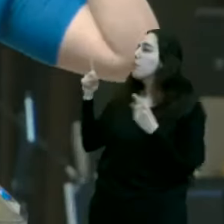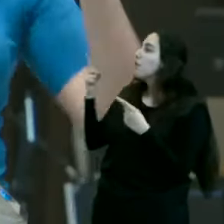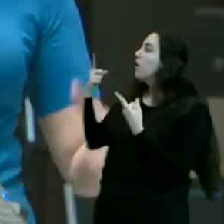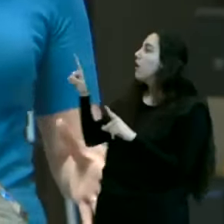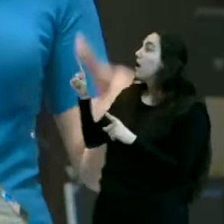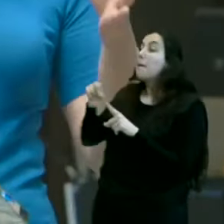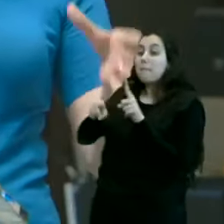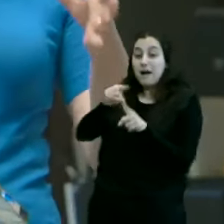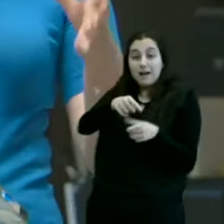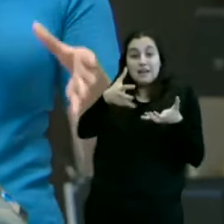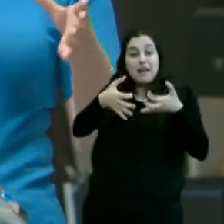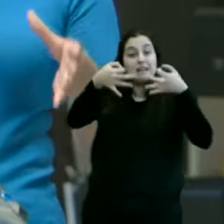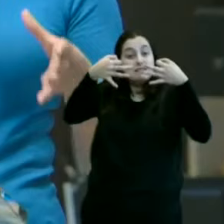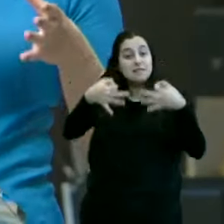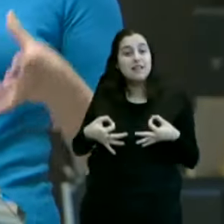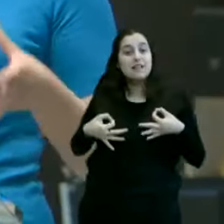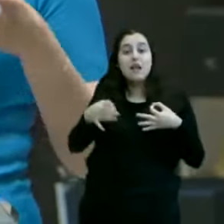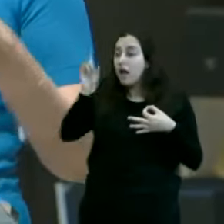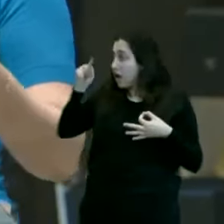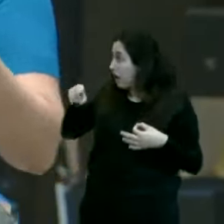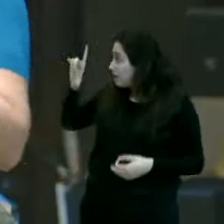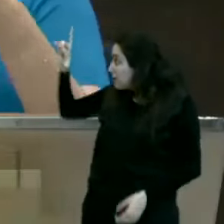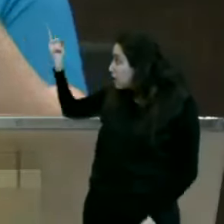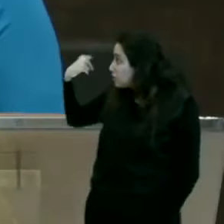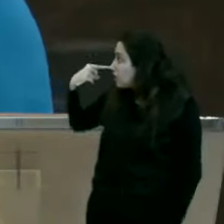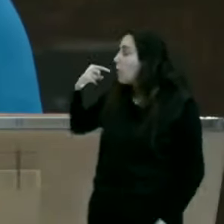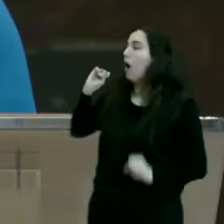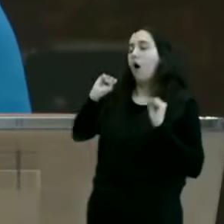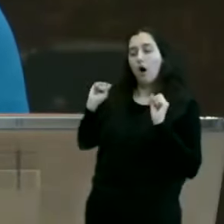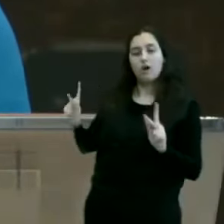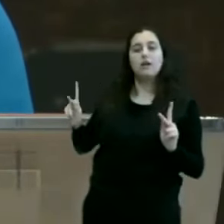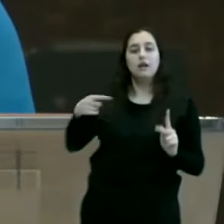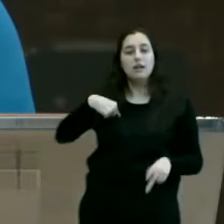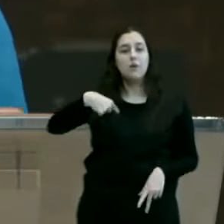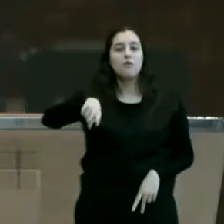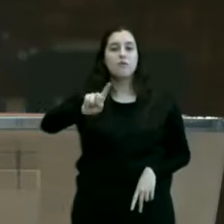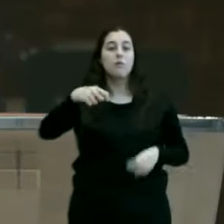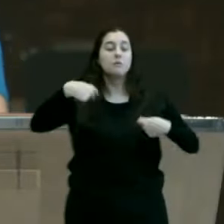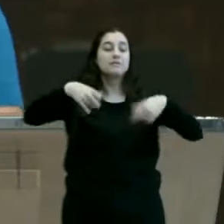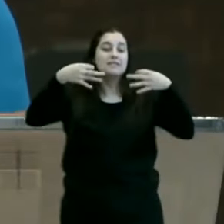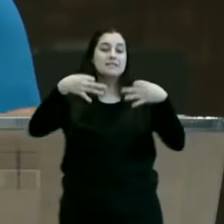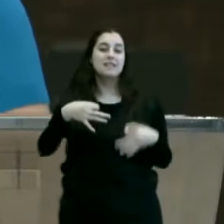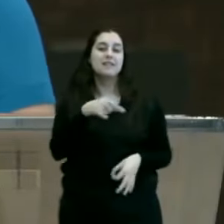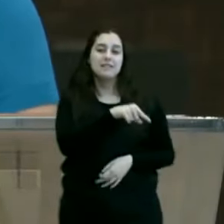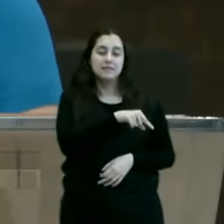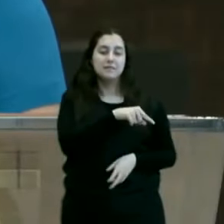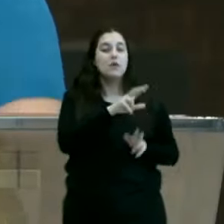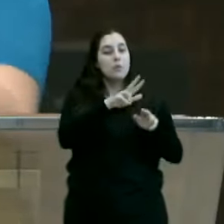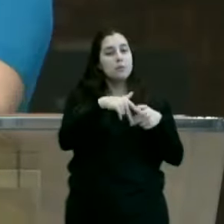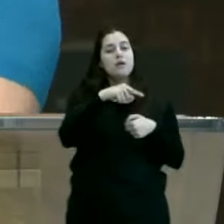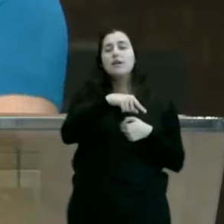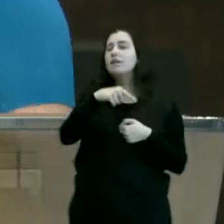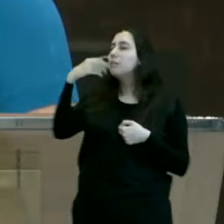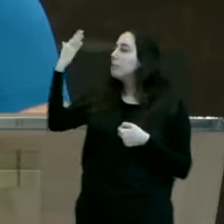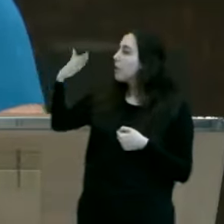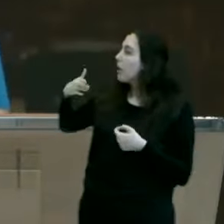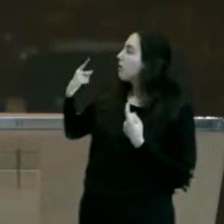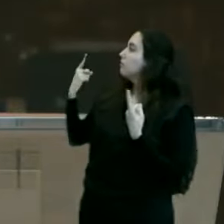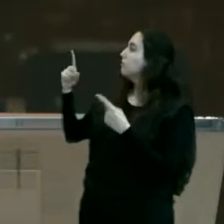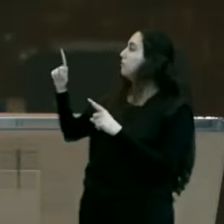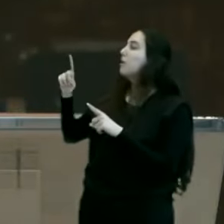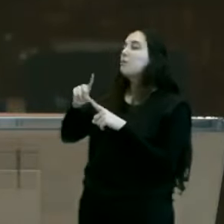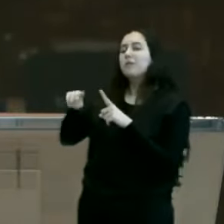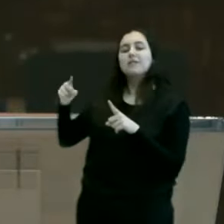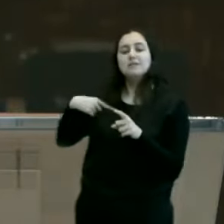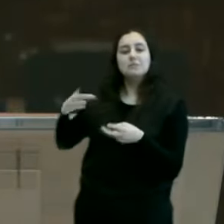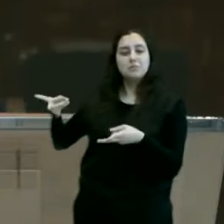ter certeza que quem estava comissionando ele era Deus. Por isso que ele fez algumas provas, e eu vejo a bondade